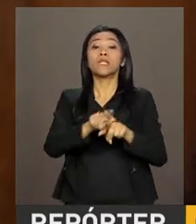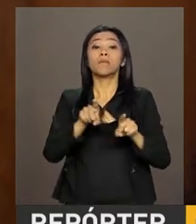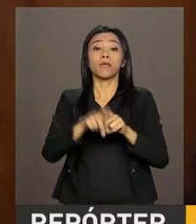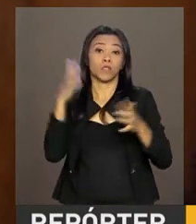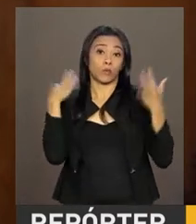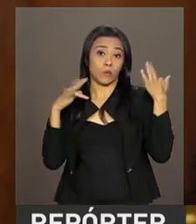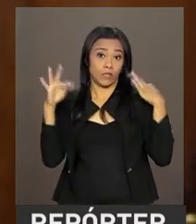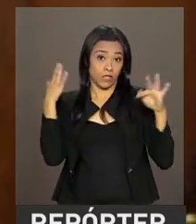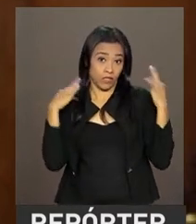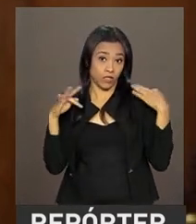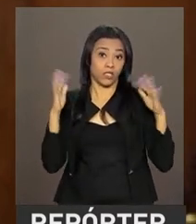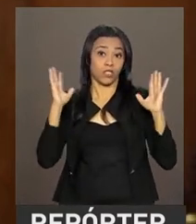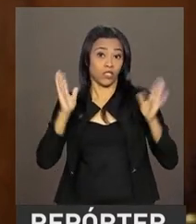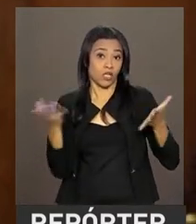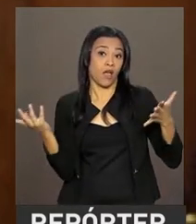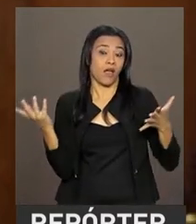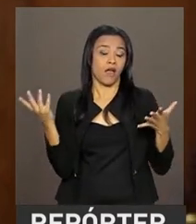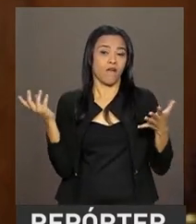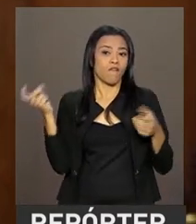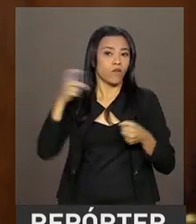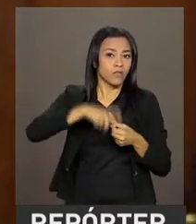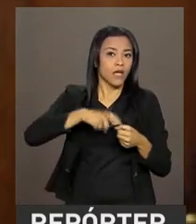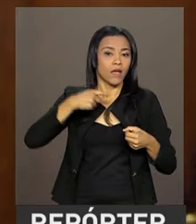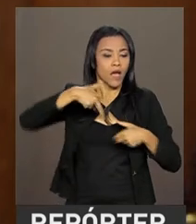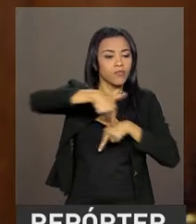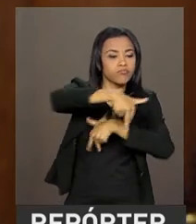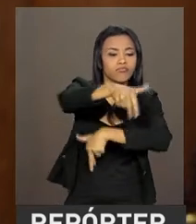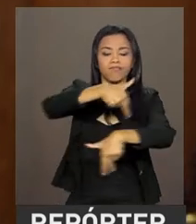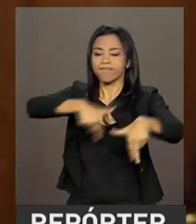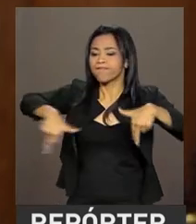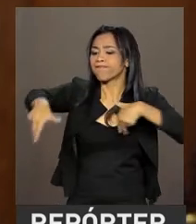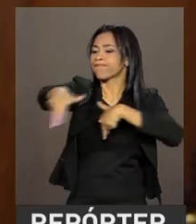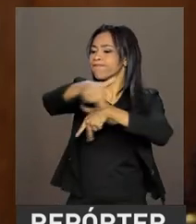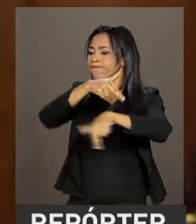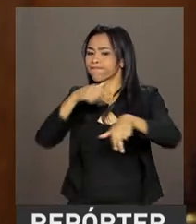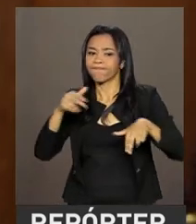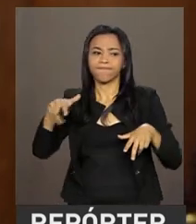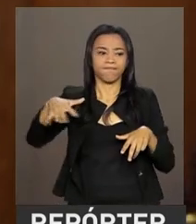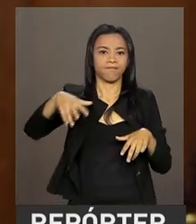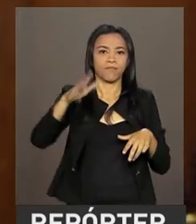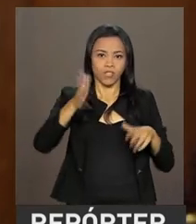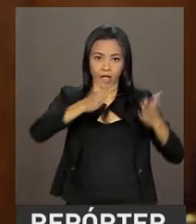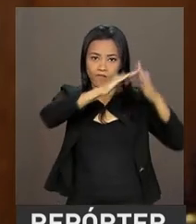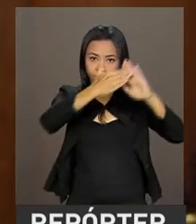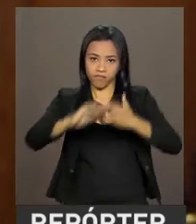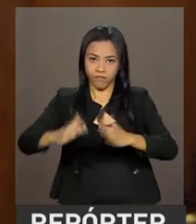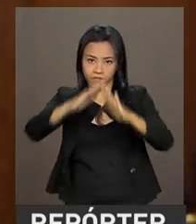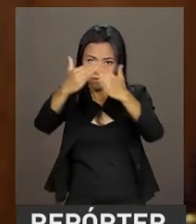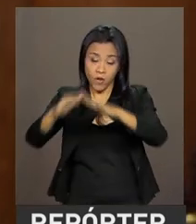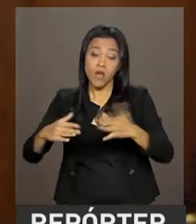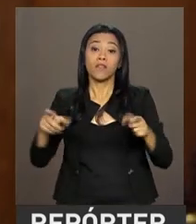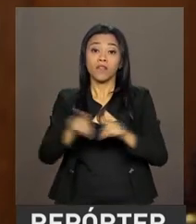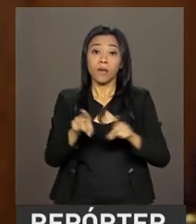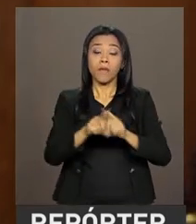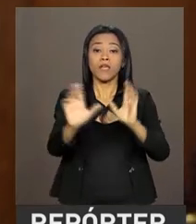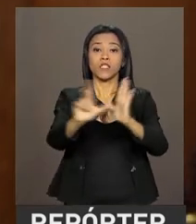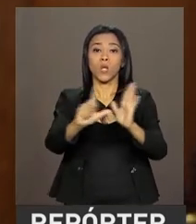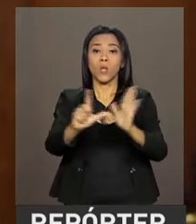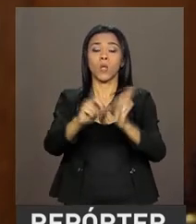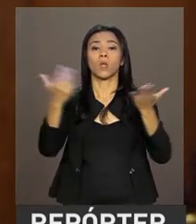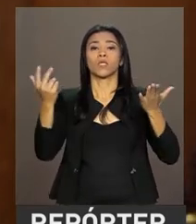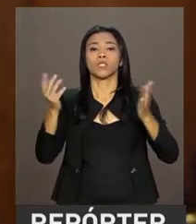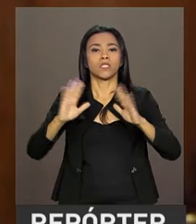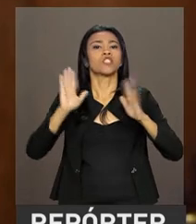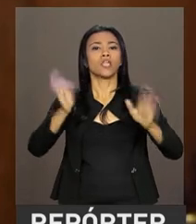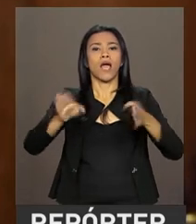retornaram à a a circular pela pela pela pela área o comércio também já pode já está abrindo suas portas